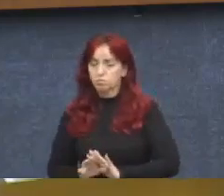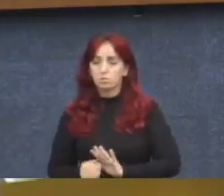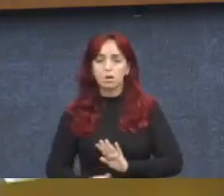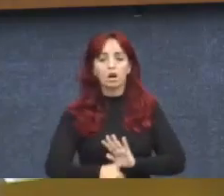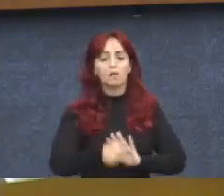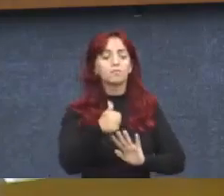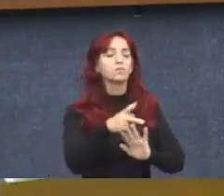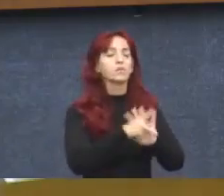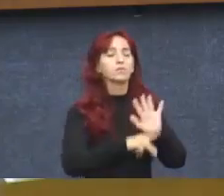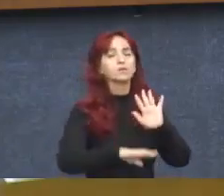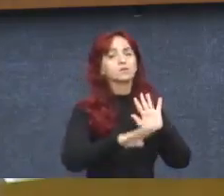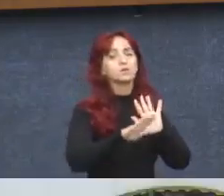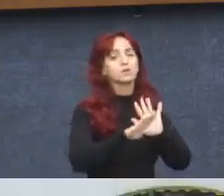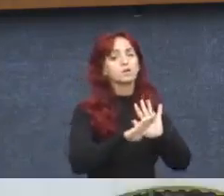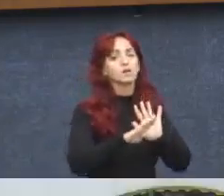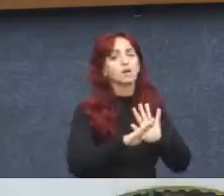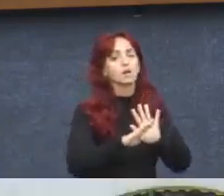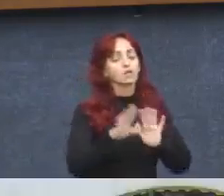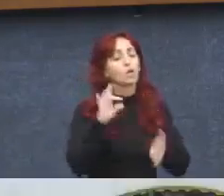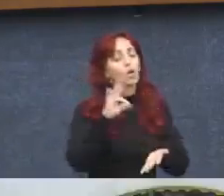o projeto original.